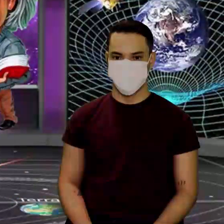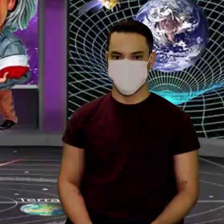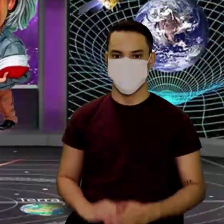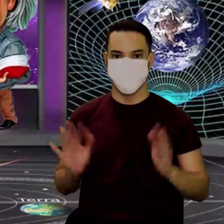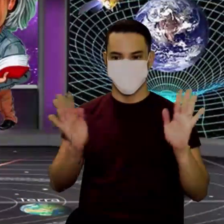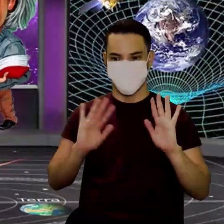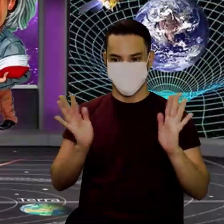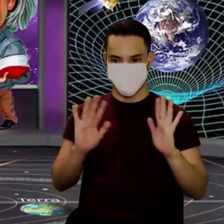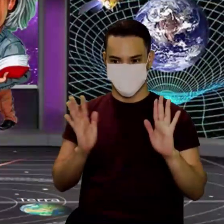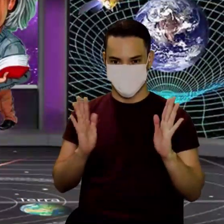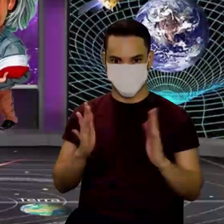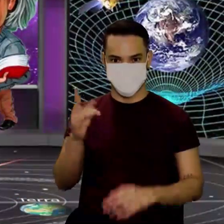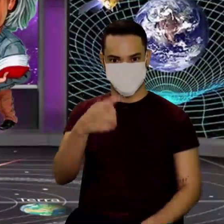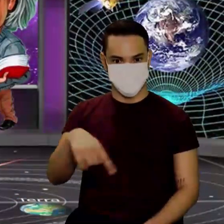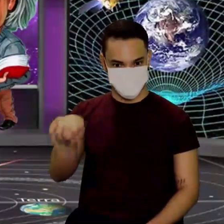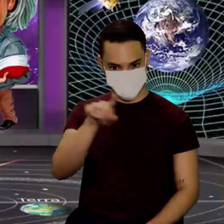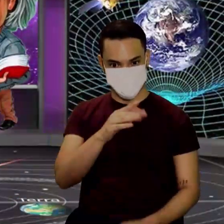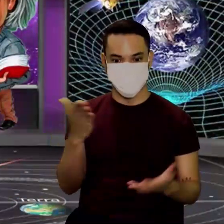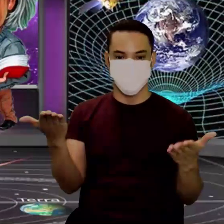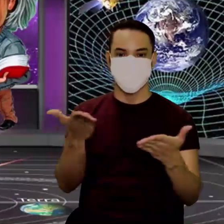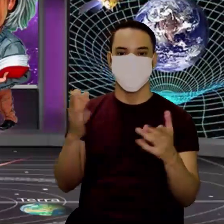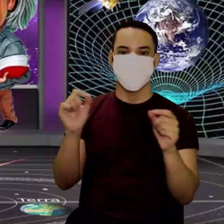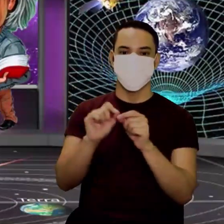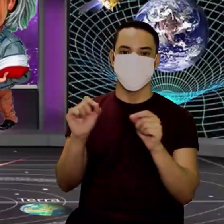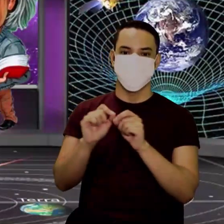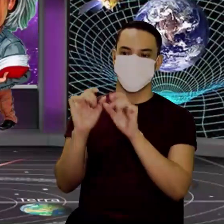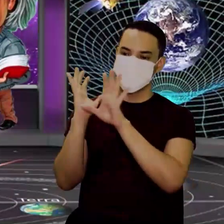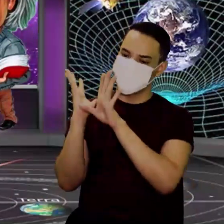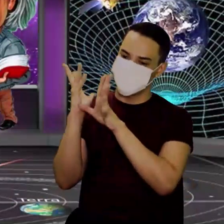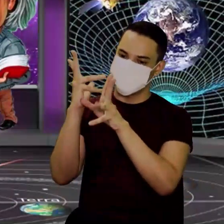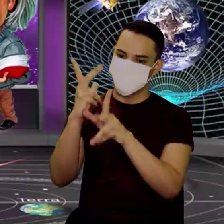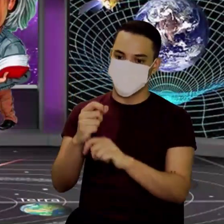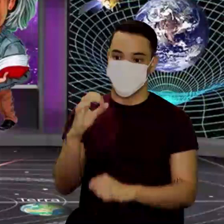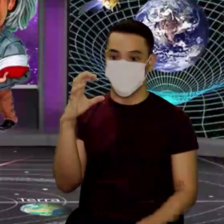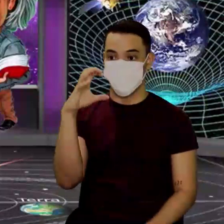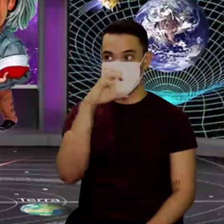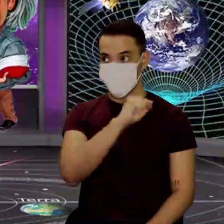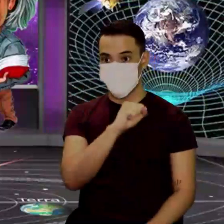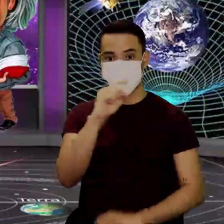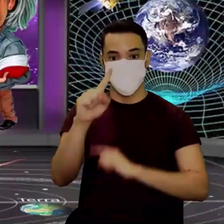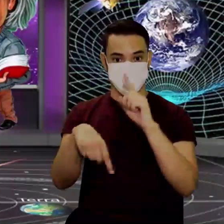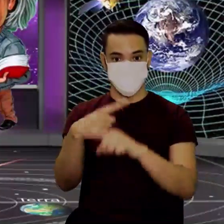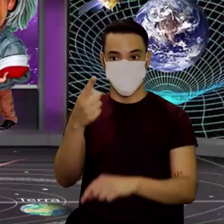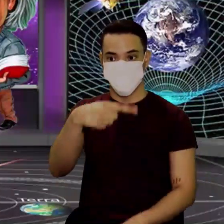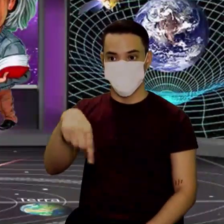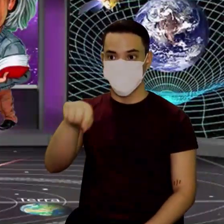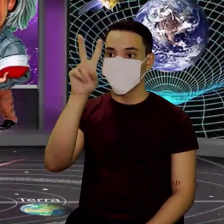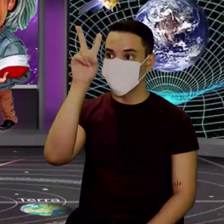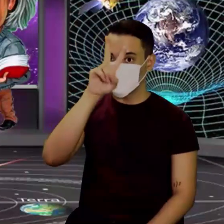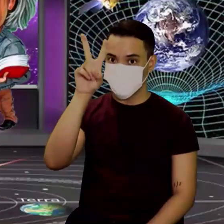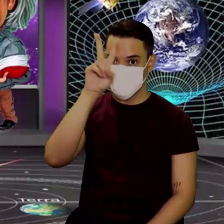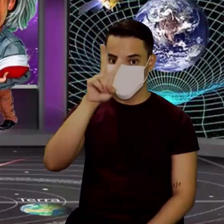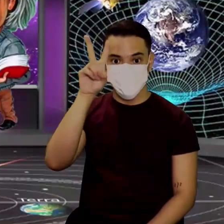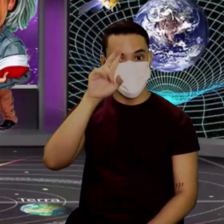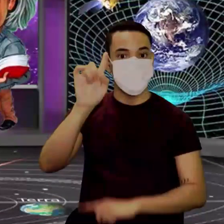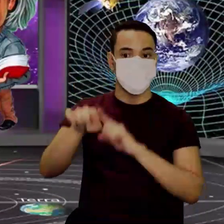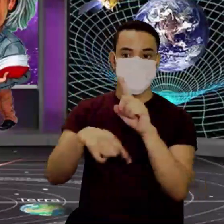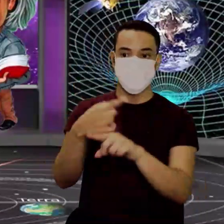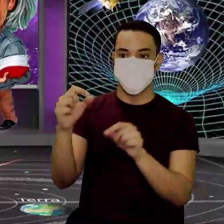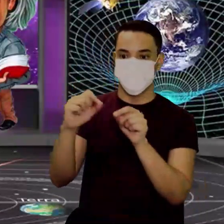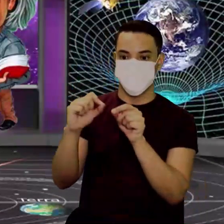E aí, pessoal, agora nós vamos fazer o quê? A revisão, bem rapidinho. Aí vocês vão lembrar, logo após vocês vão fazer